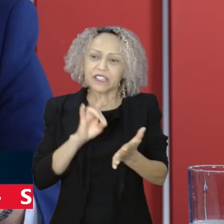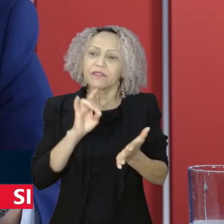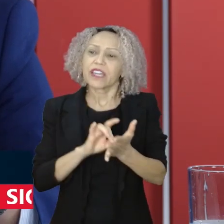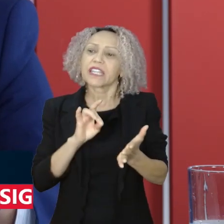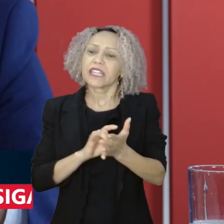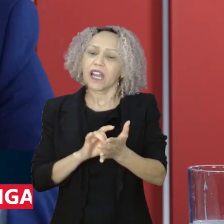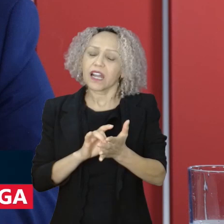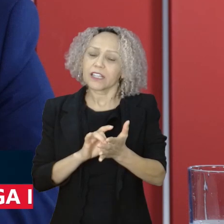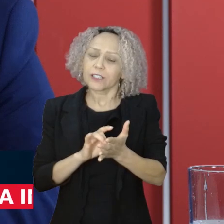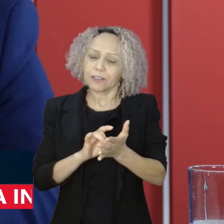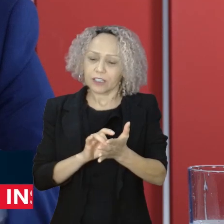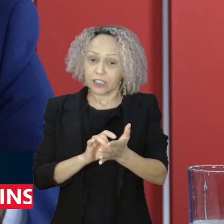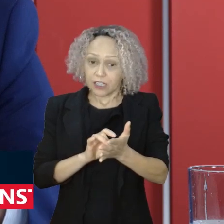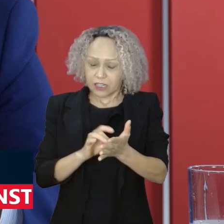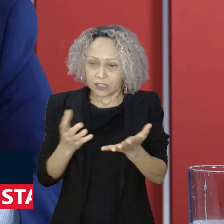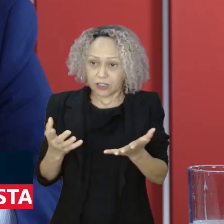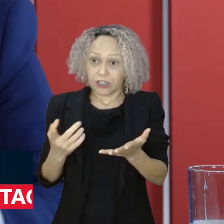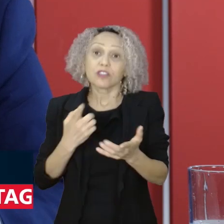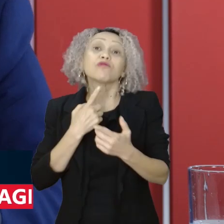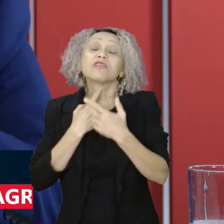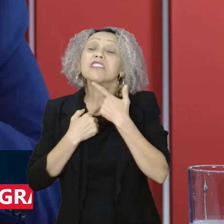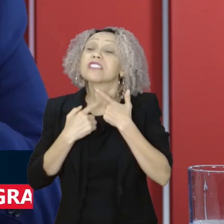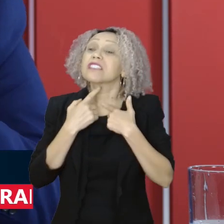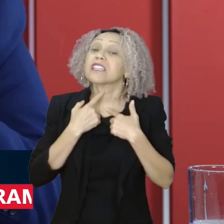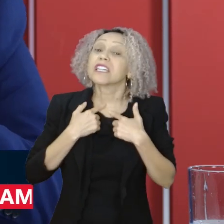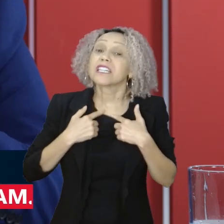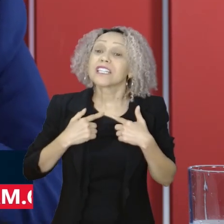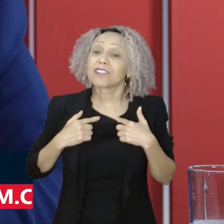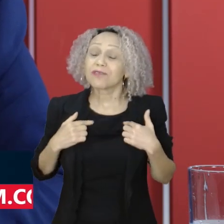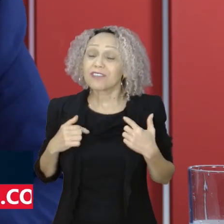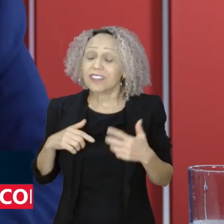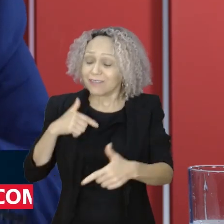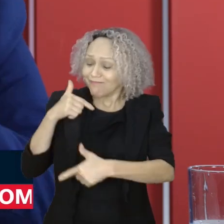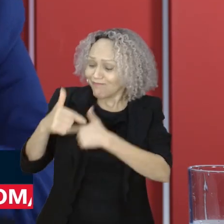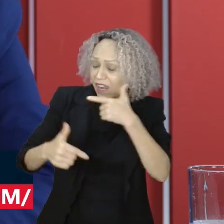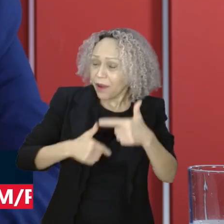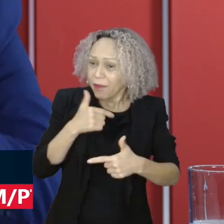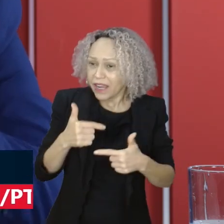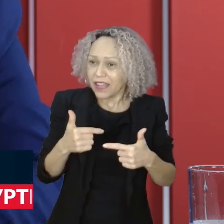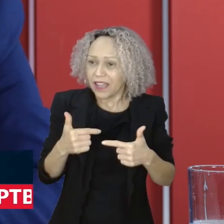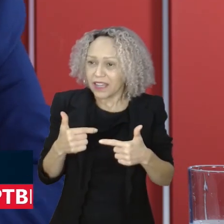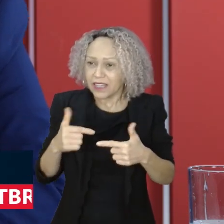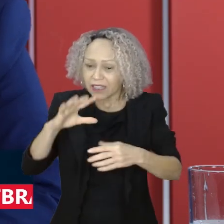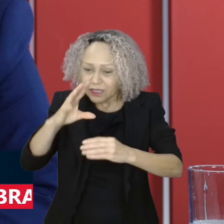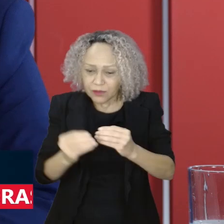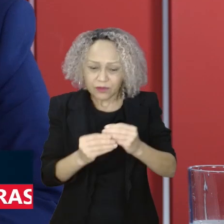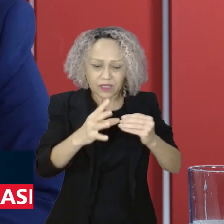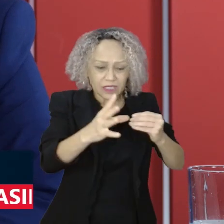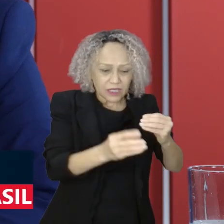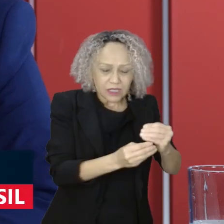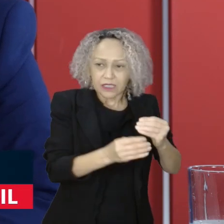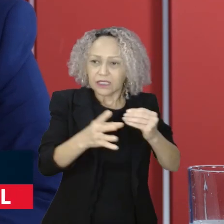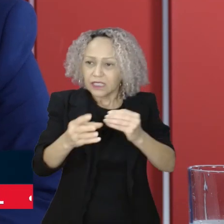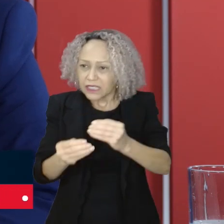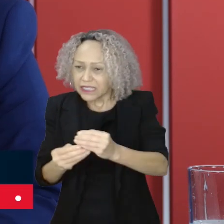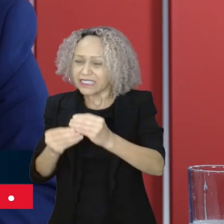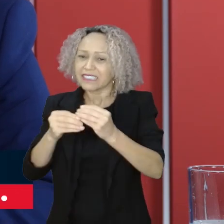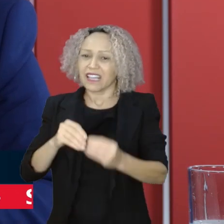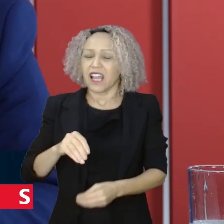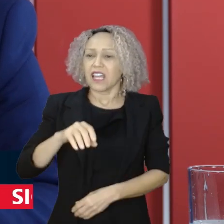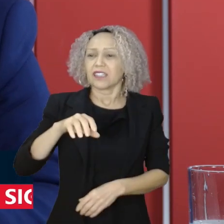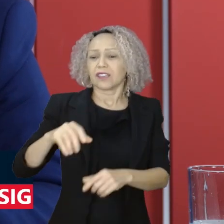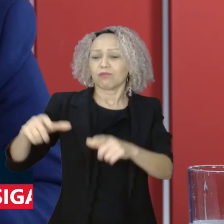da adesão, do desejo de fazer, mas com implementação na base, em cada território